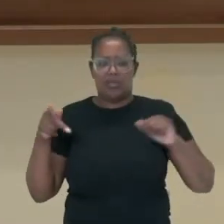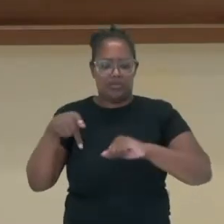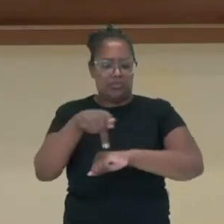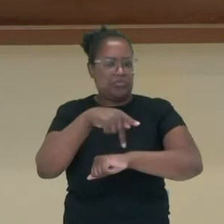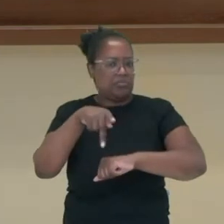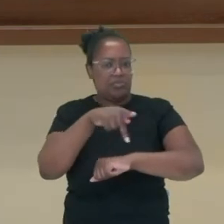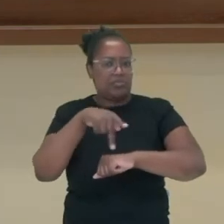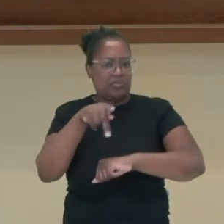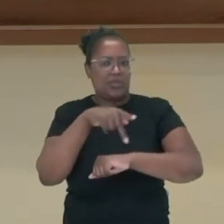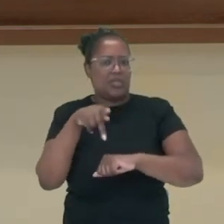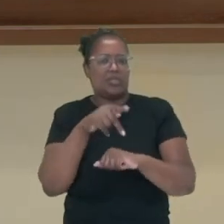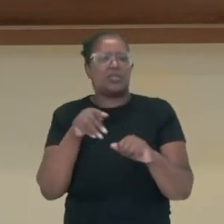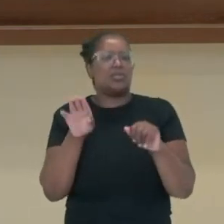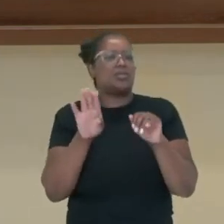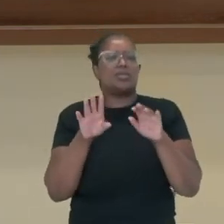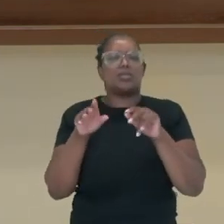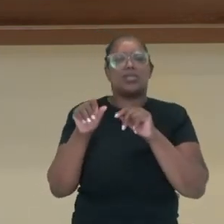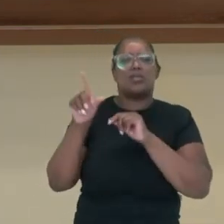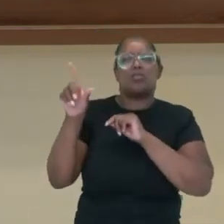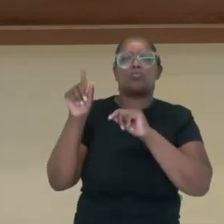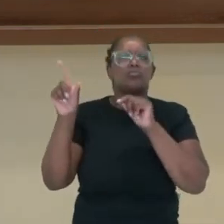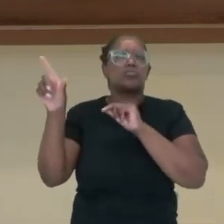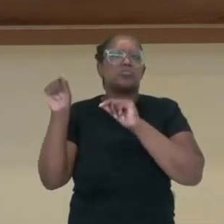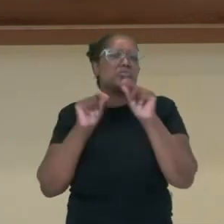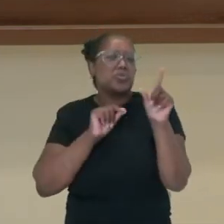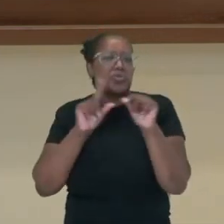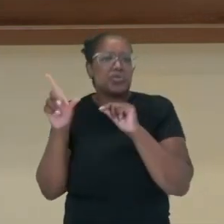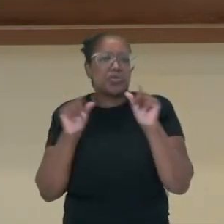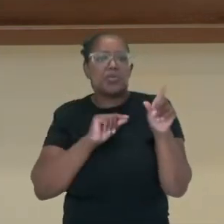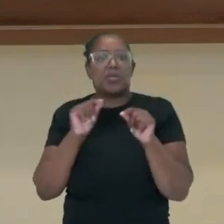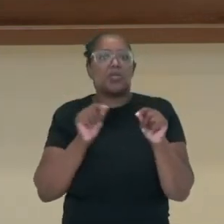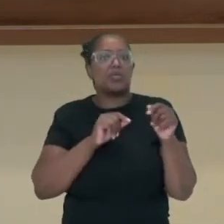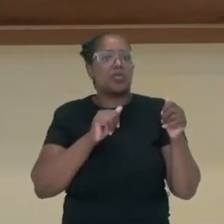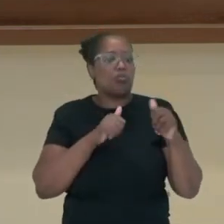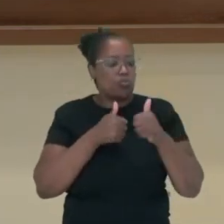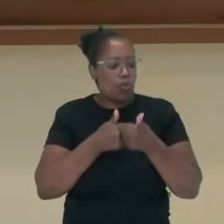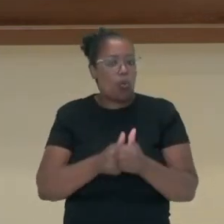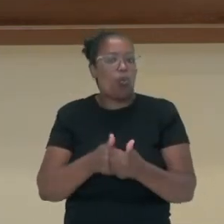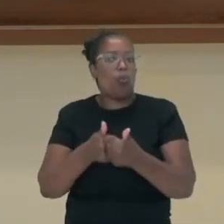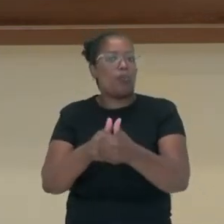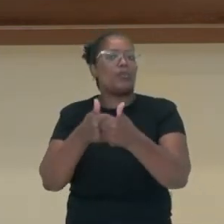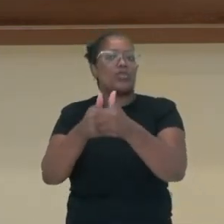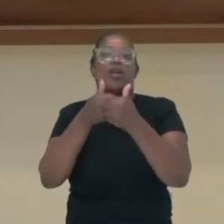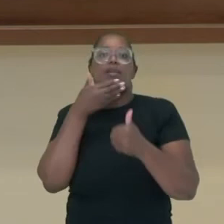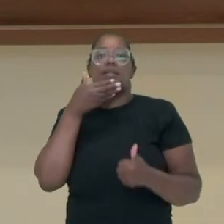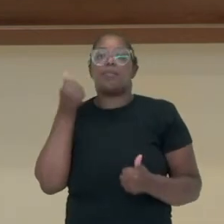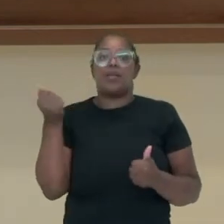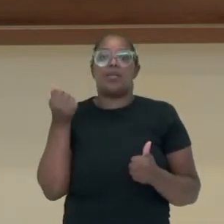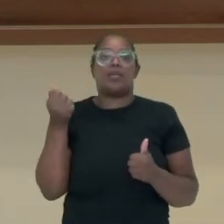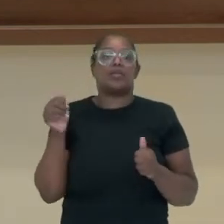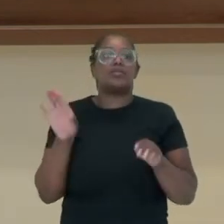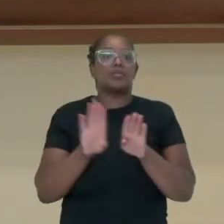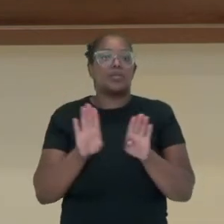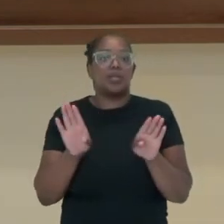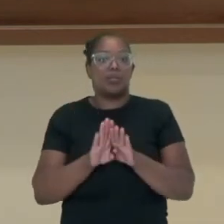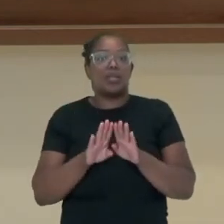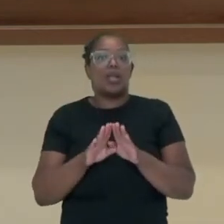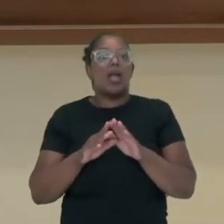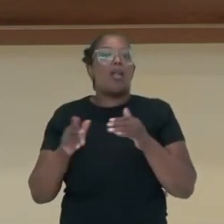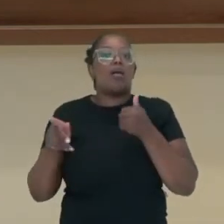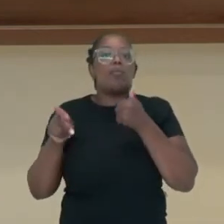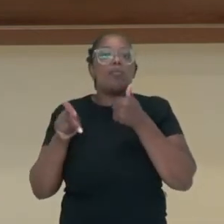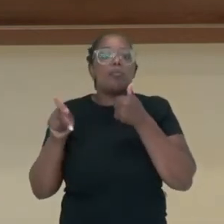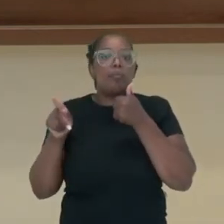onde países capitalistas defendiam que a sua trajetória era melhor, através das vertentes ligadas às armas a